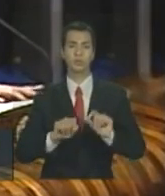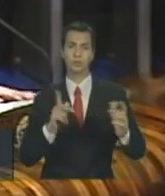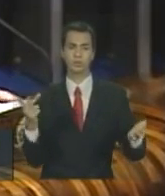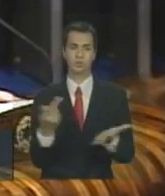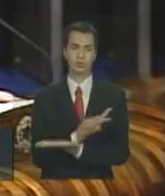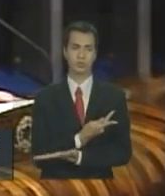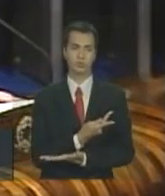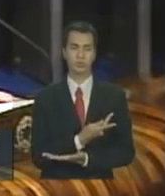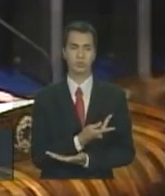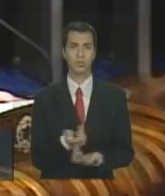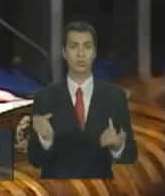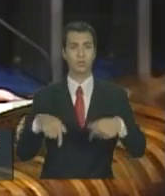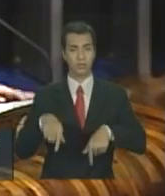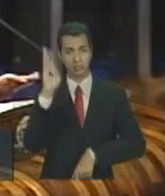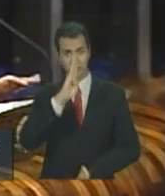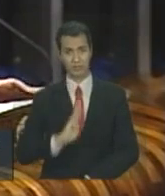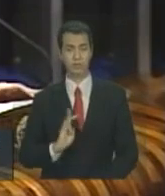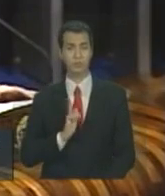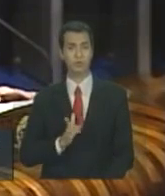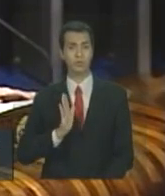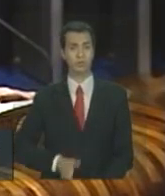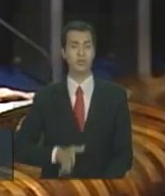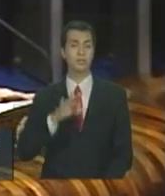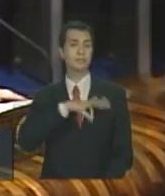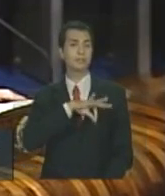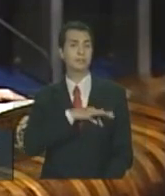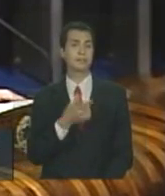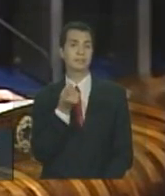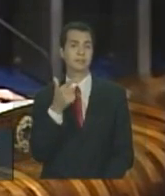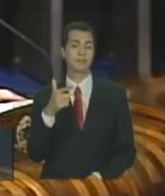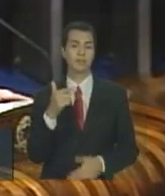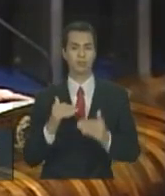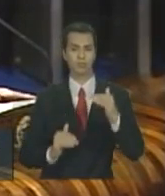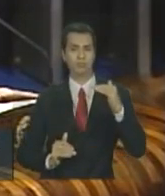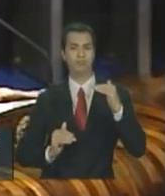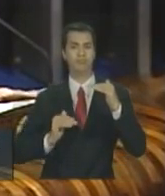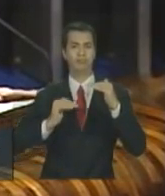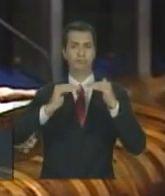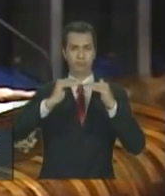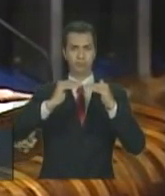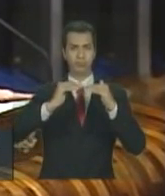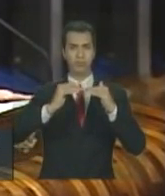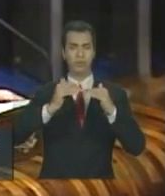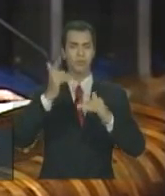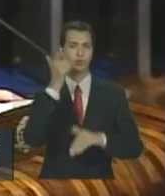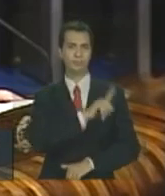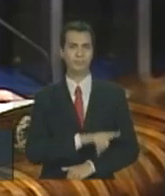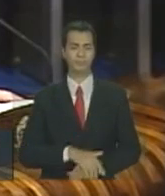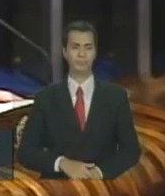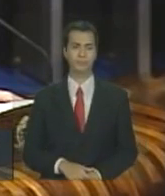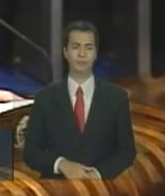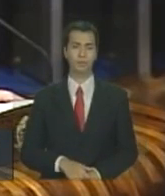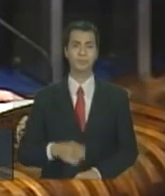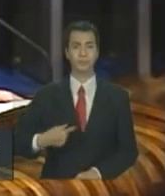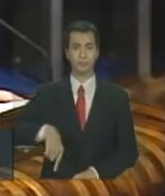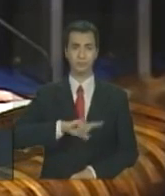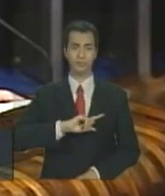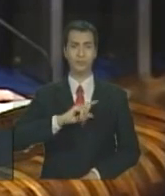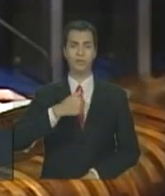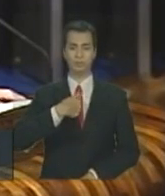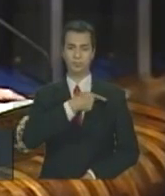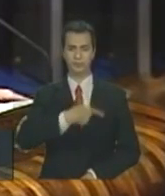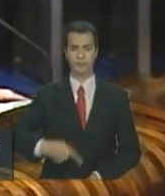da desigualdade de renda, que o nosso governo, não é, vice-presidente Temer, tem